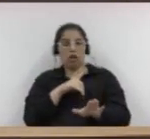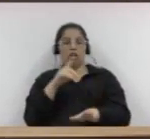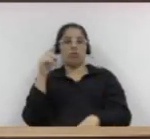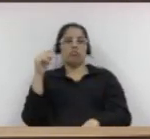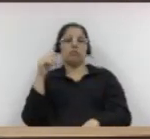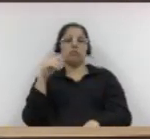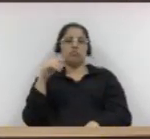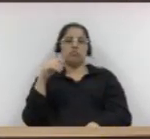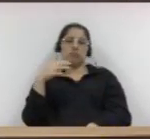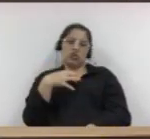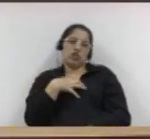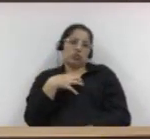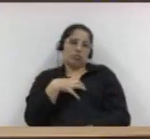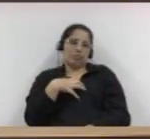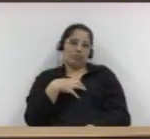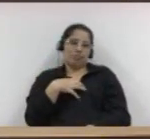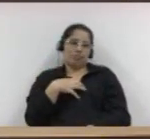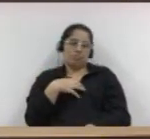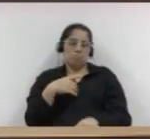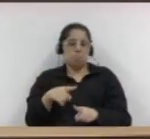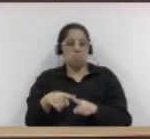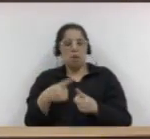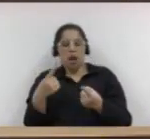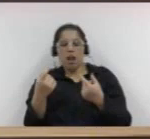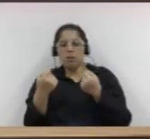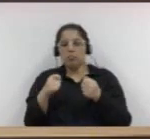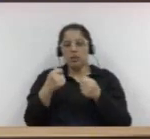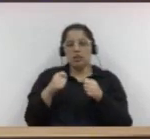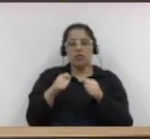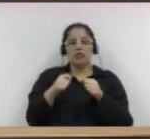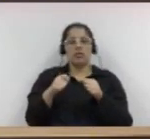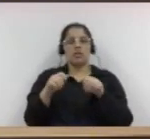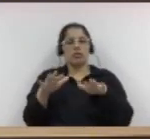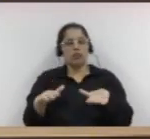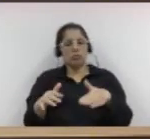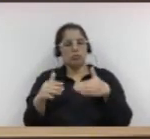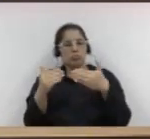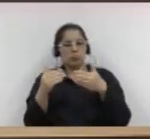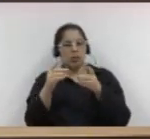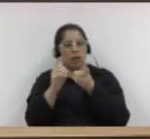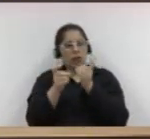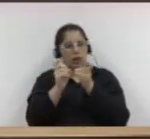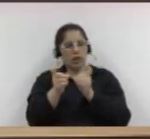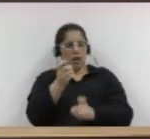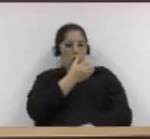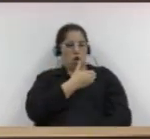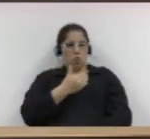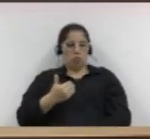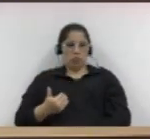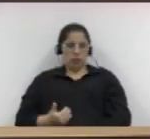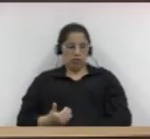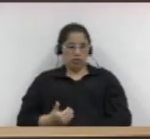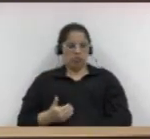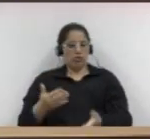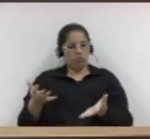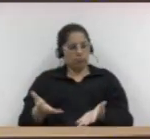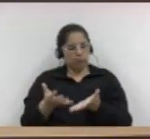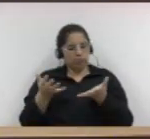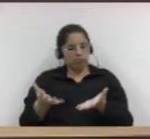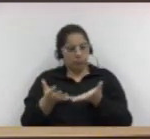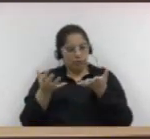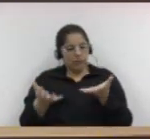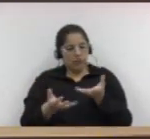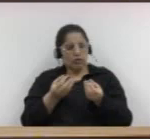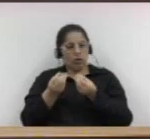caminho que eu vejo é uma audiência pública para a gente fomentar essa discussão na cidade e chegar a